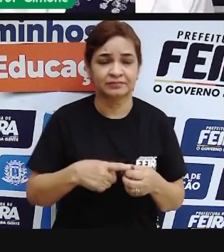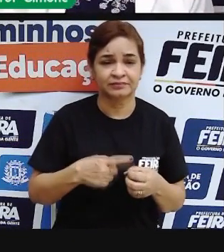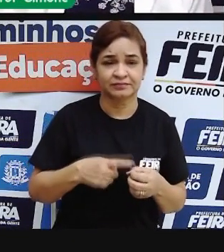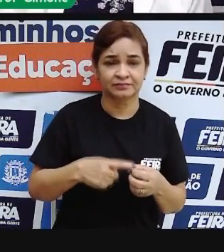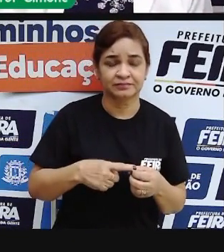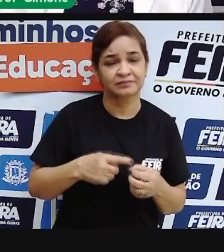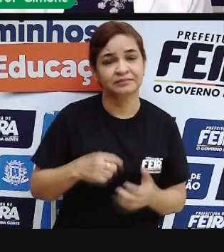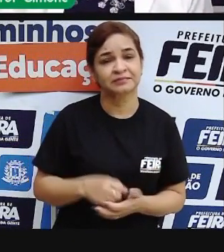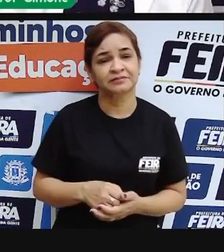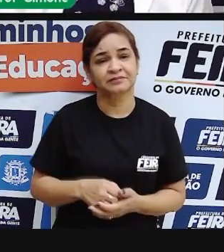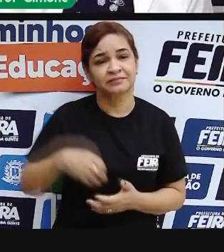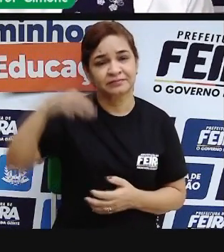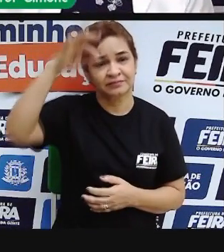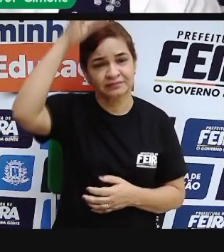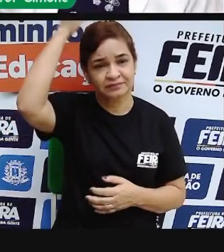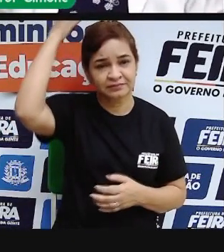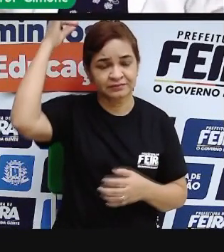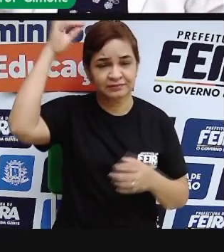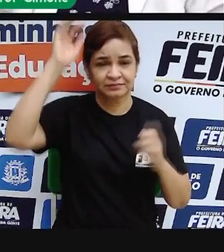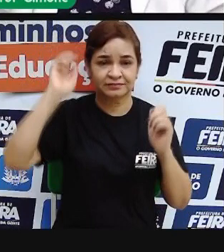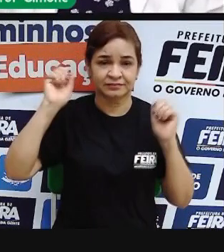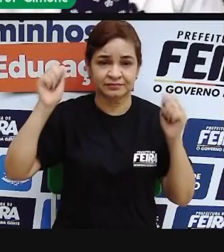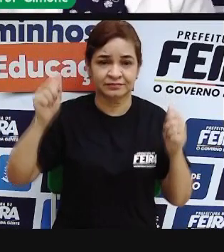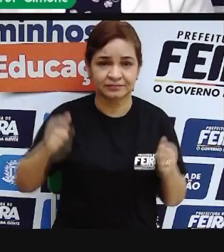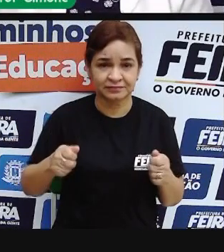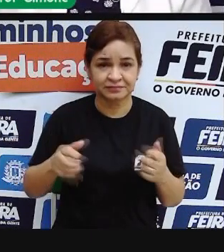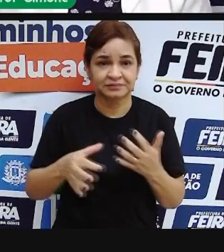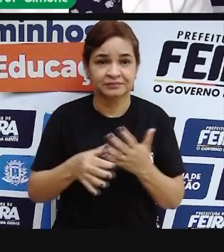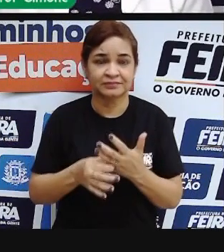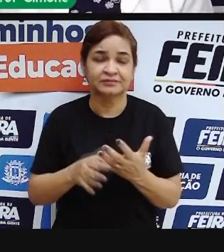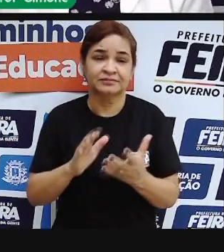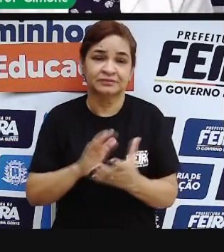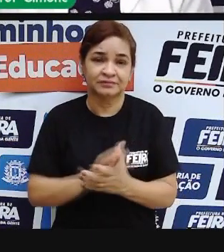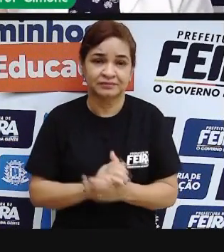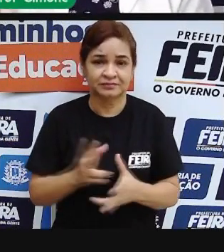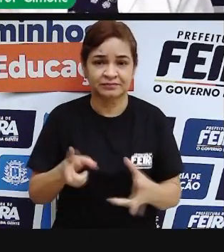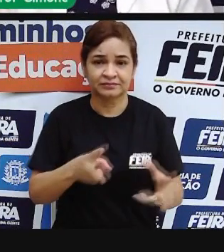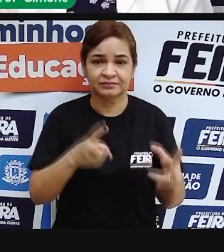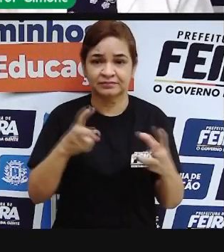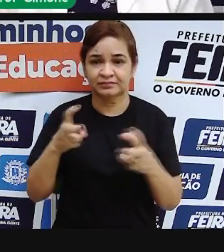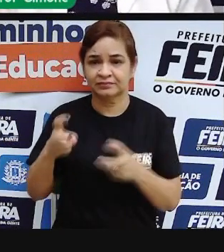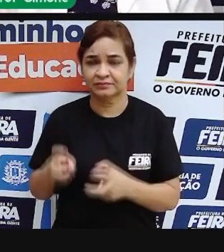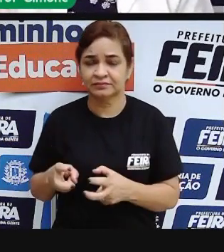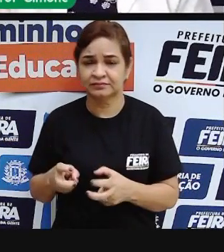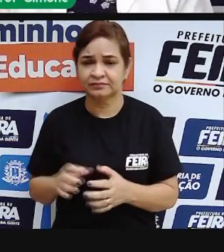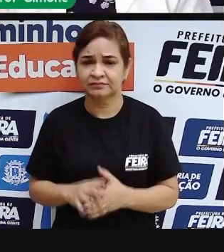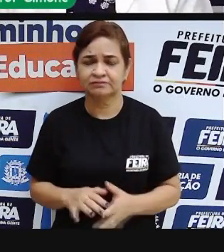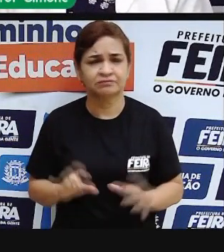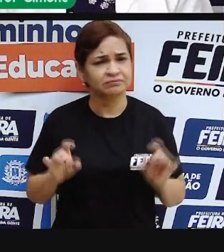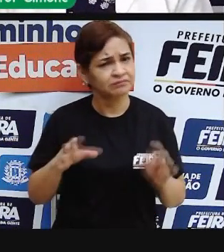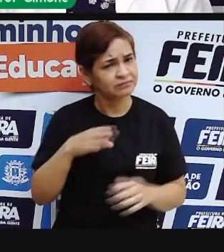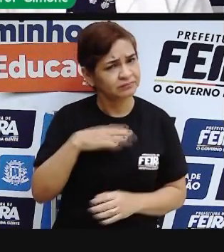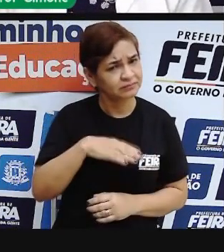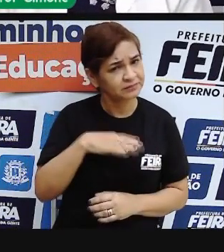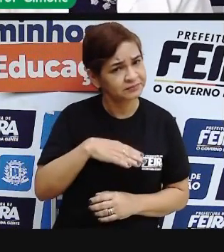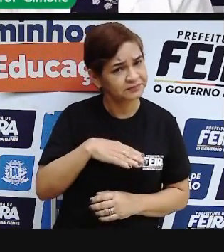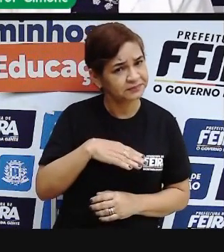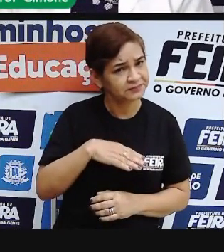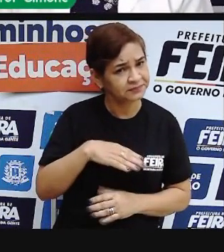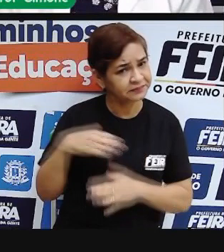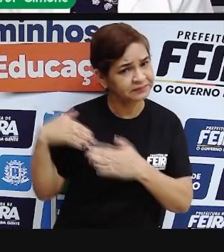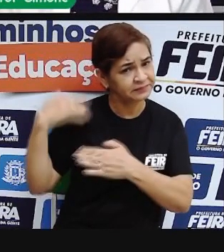santo casamenteiro. Aí vocês podem perceber que, ó, então não é só dos portugueses que a gente tem essa herança